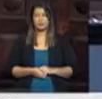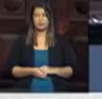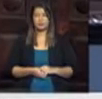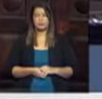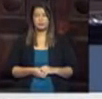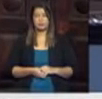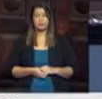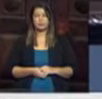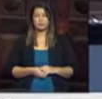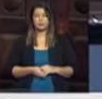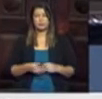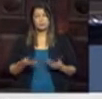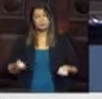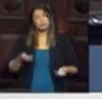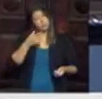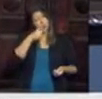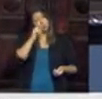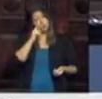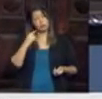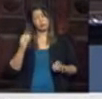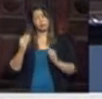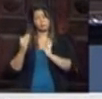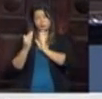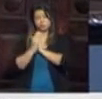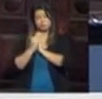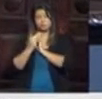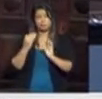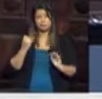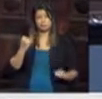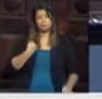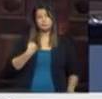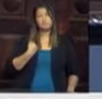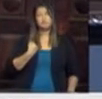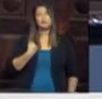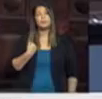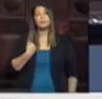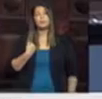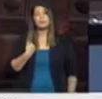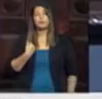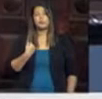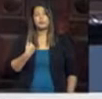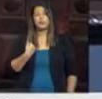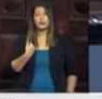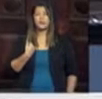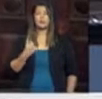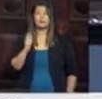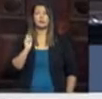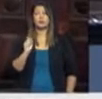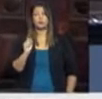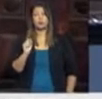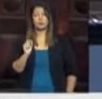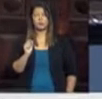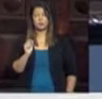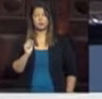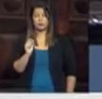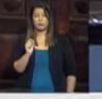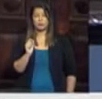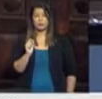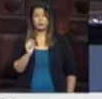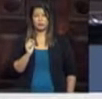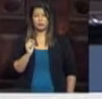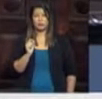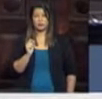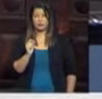Ontem mesmo, chamar aqui a atenção que, nas contas de 2015, o senhor tem lá o voto, o senhor